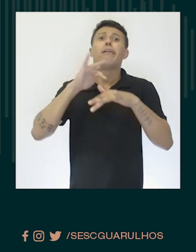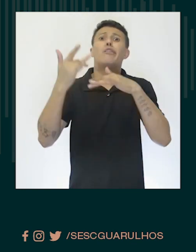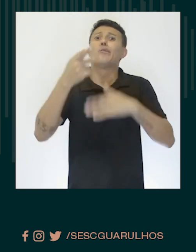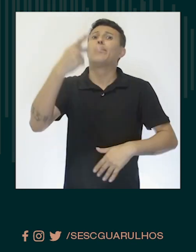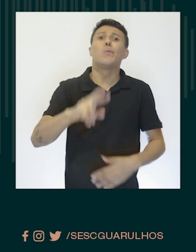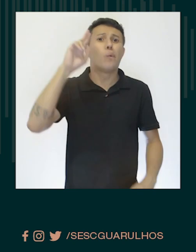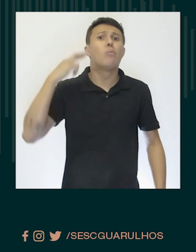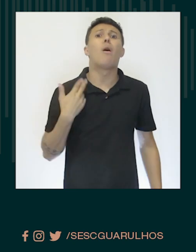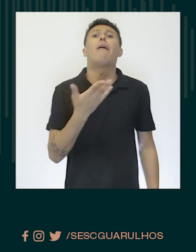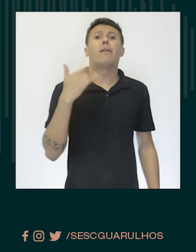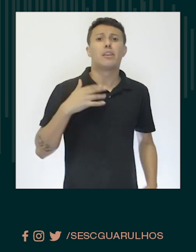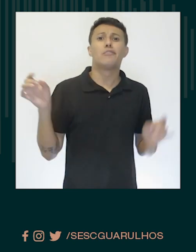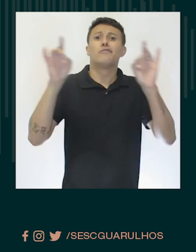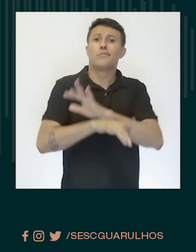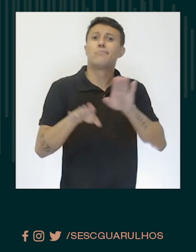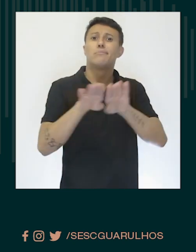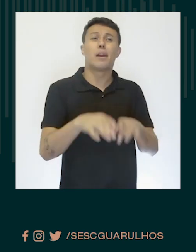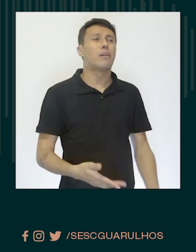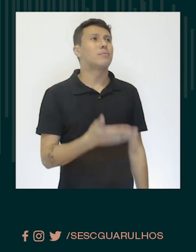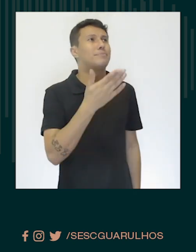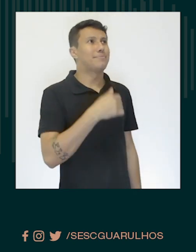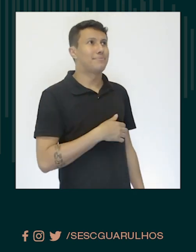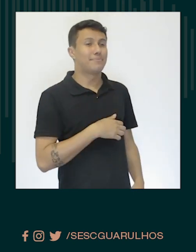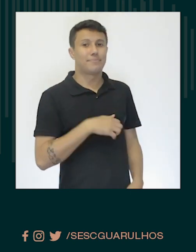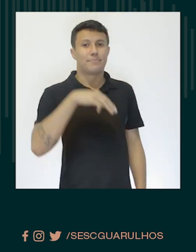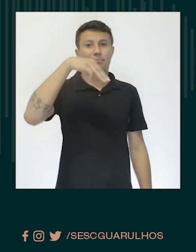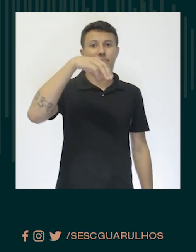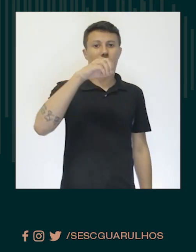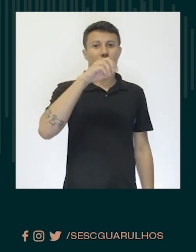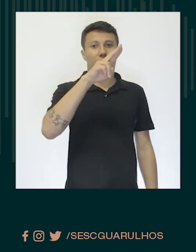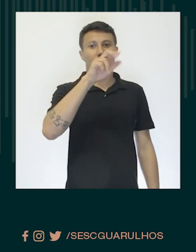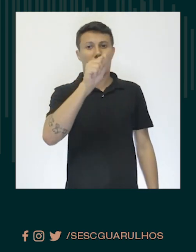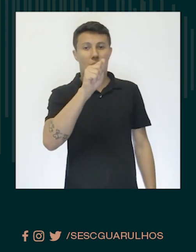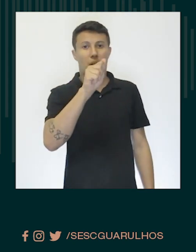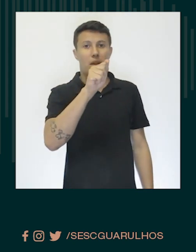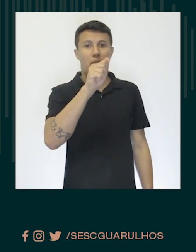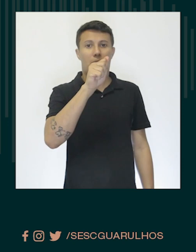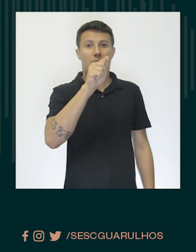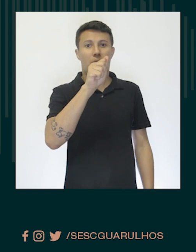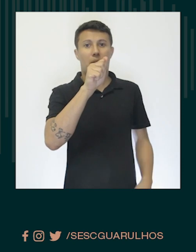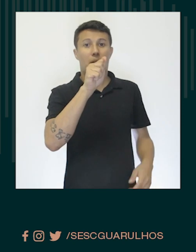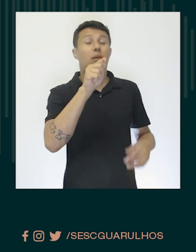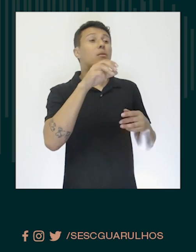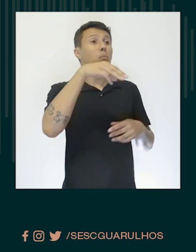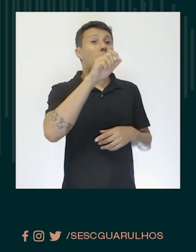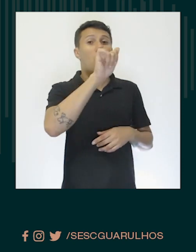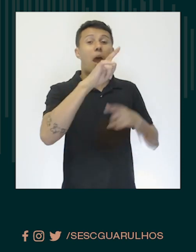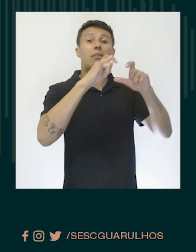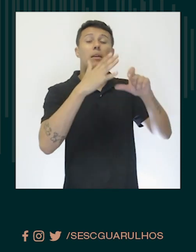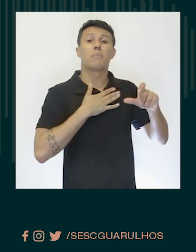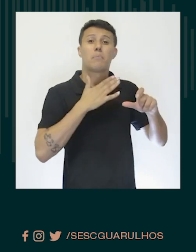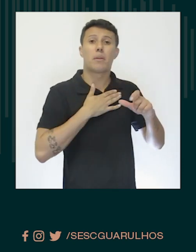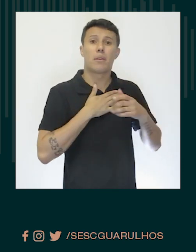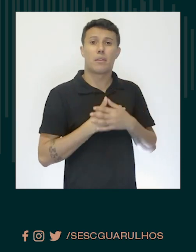programa. Moá Búfalo. Moá Búfalo, meu Instagram, não tem muita fotografia que eu faço, tem